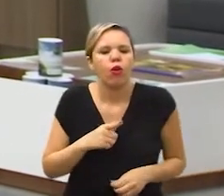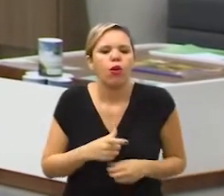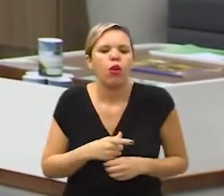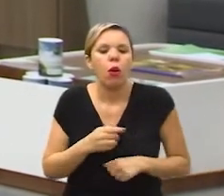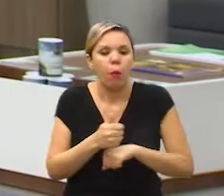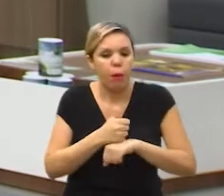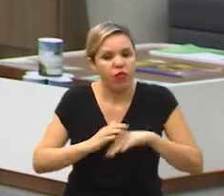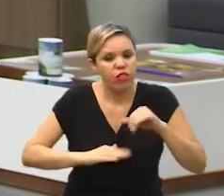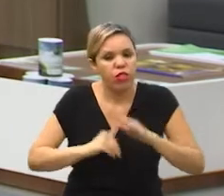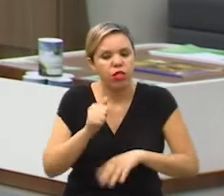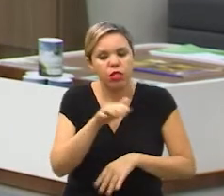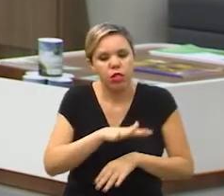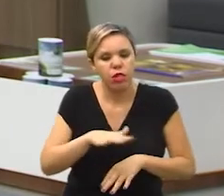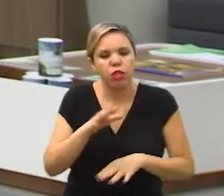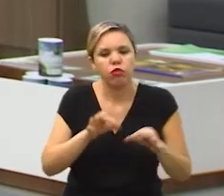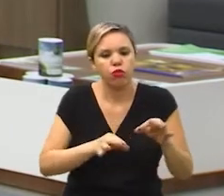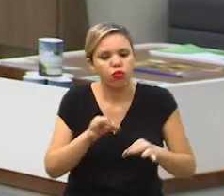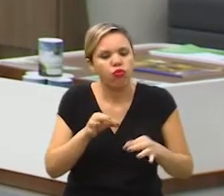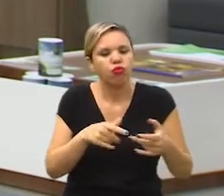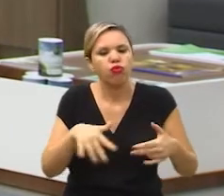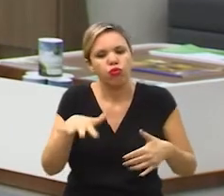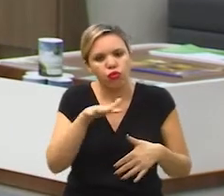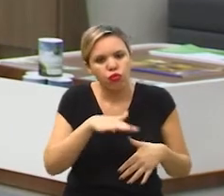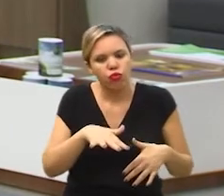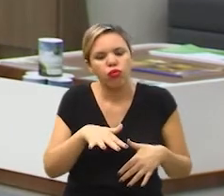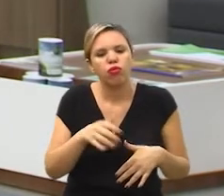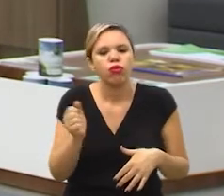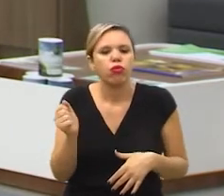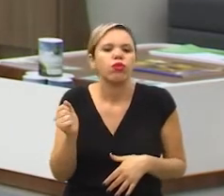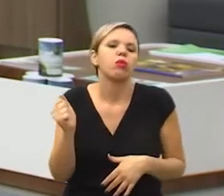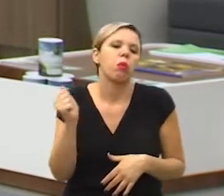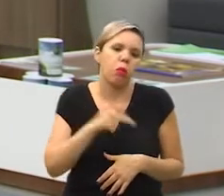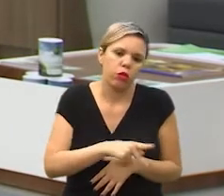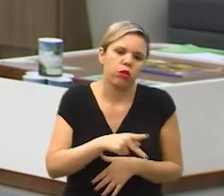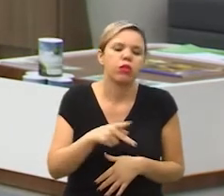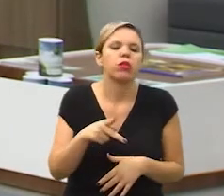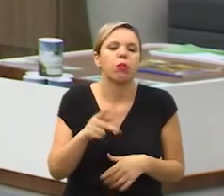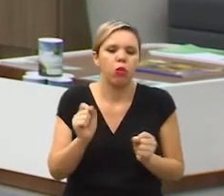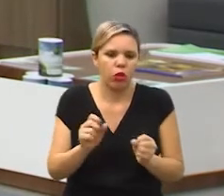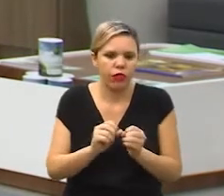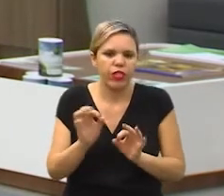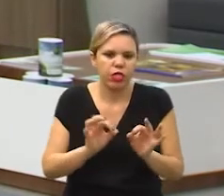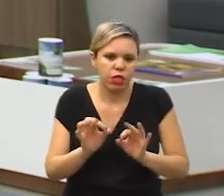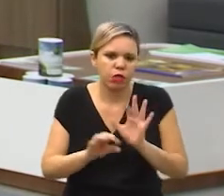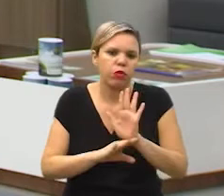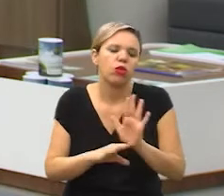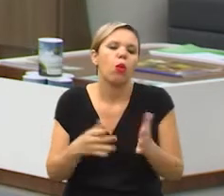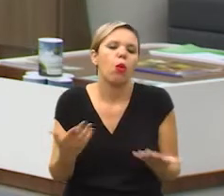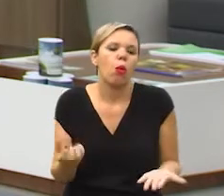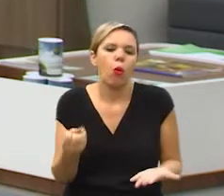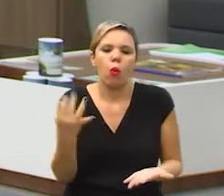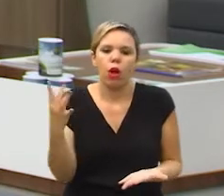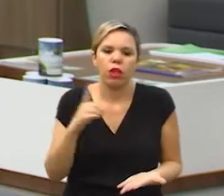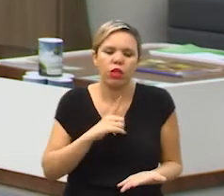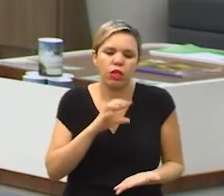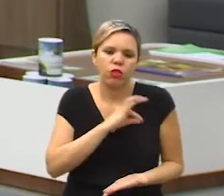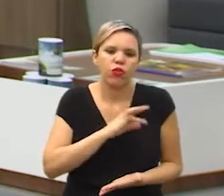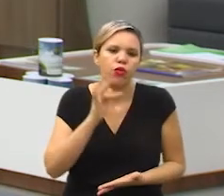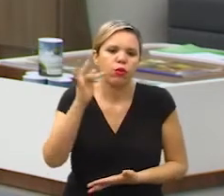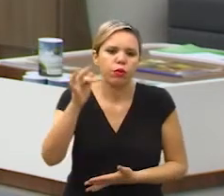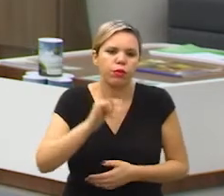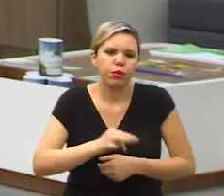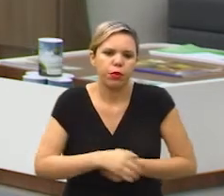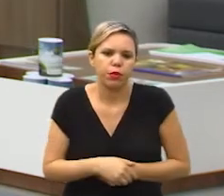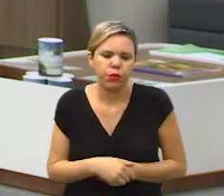um profissional da área jurídica previdenciária que possa fazer essa projeção de quanto ele terá de renda no seu